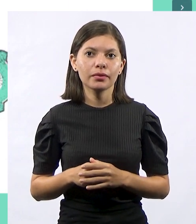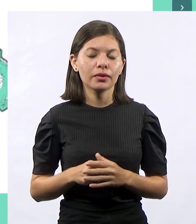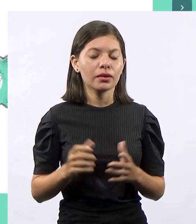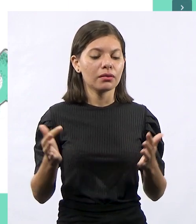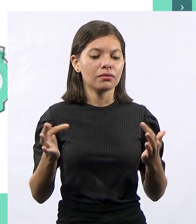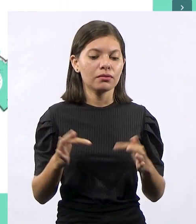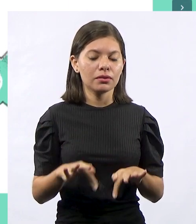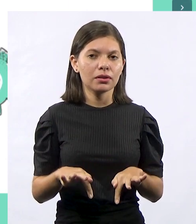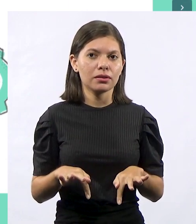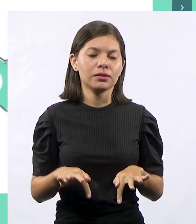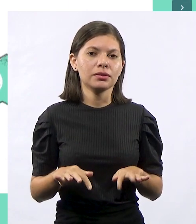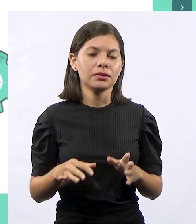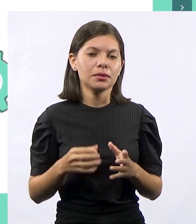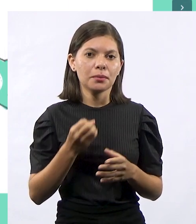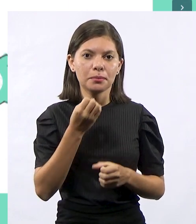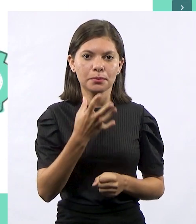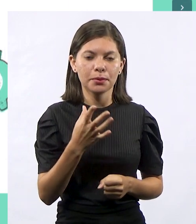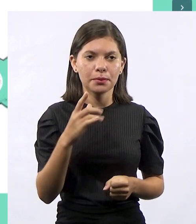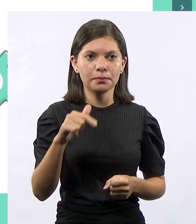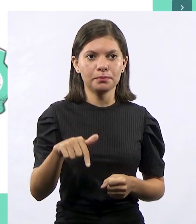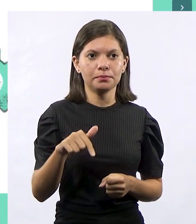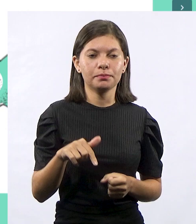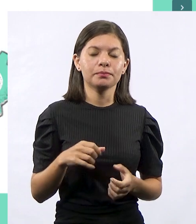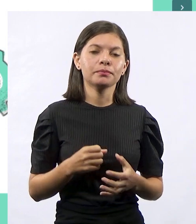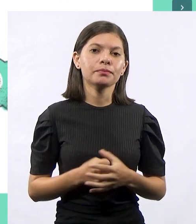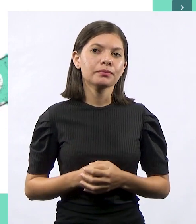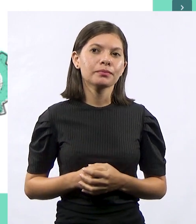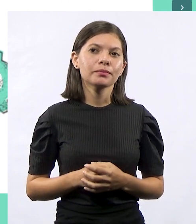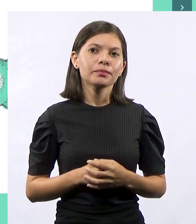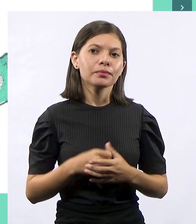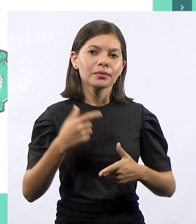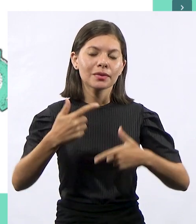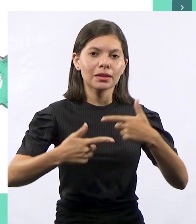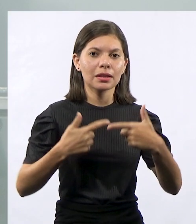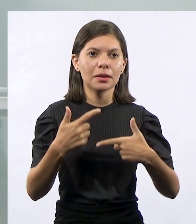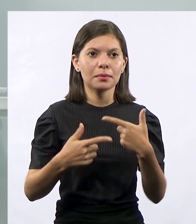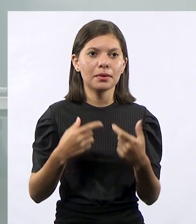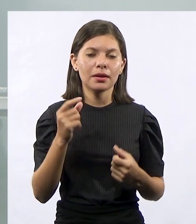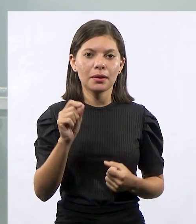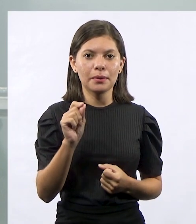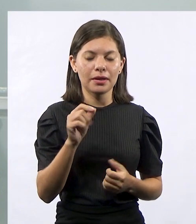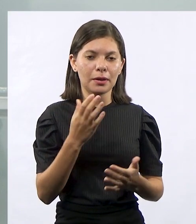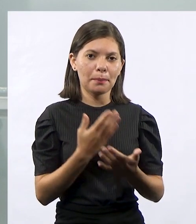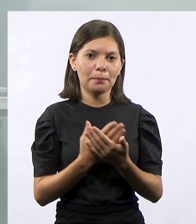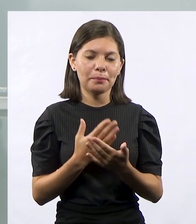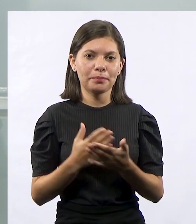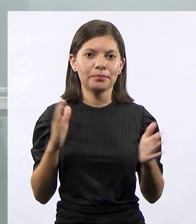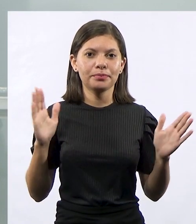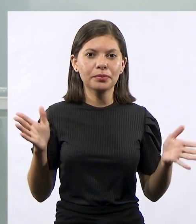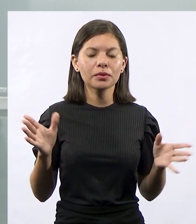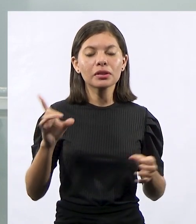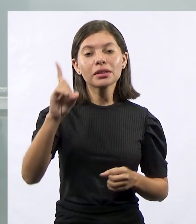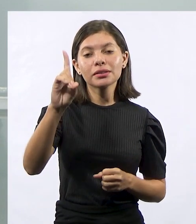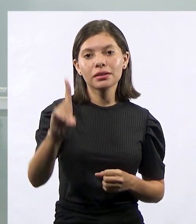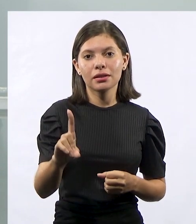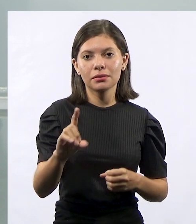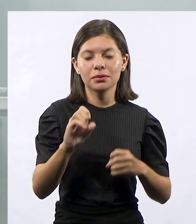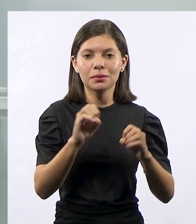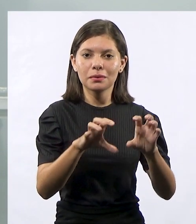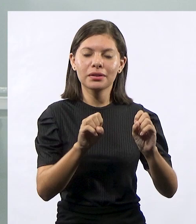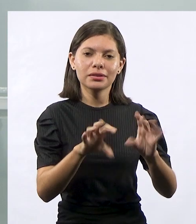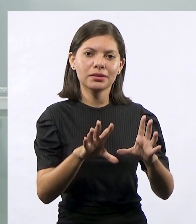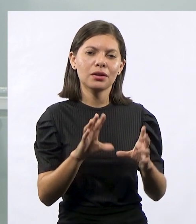das disposições transitórias. Bom, nesse caso, a gente vai trabalhar, nesse episódio, do direito